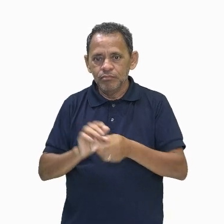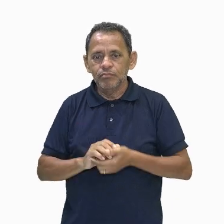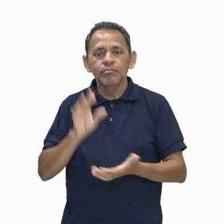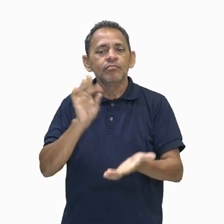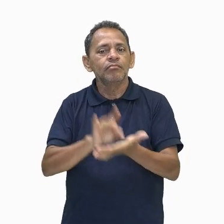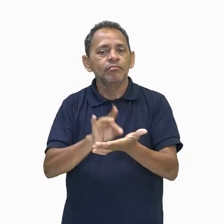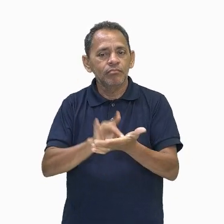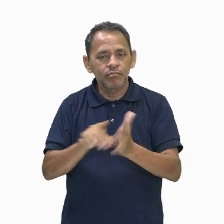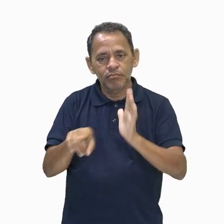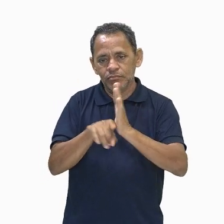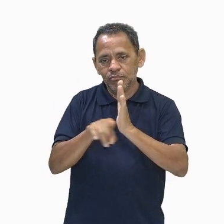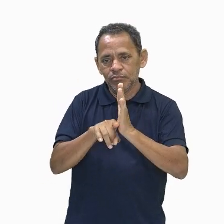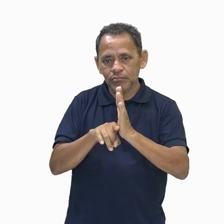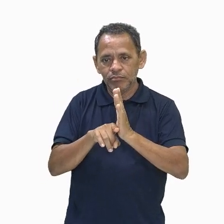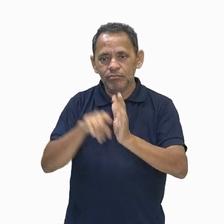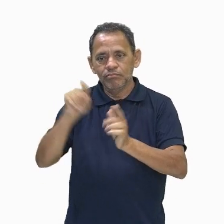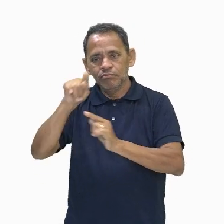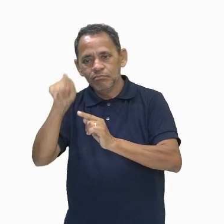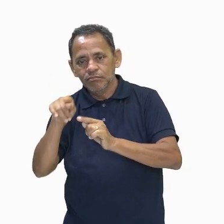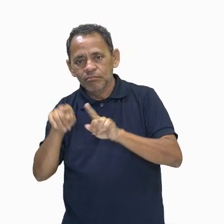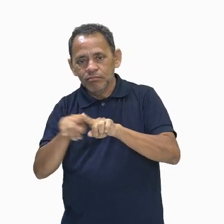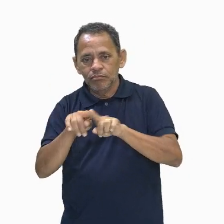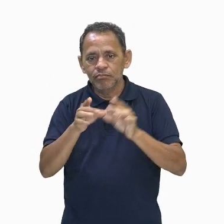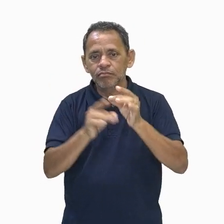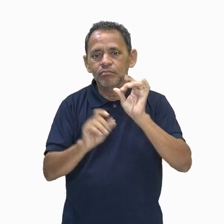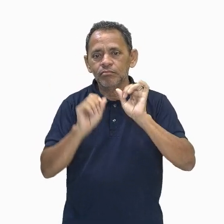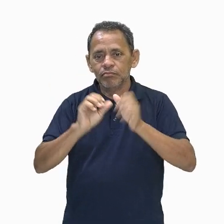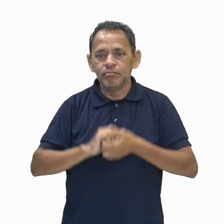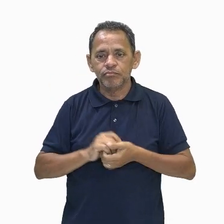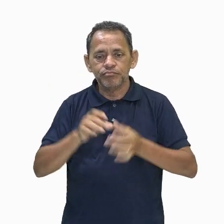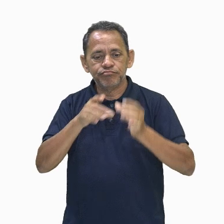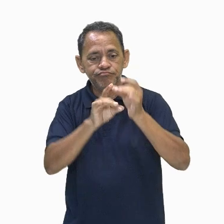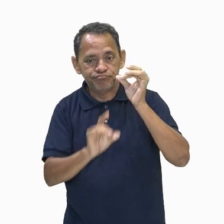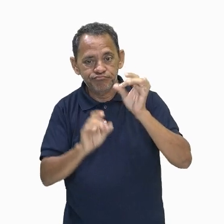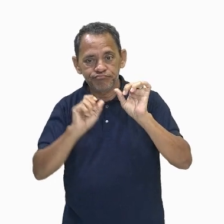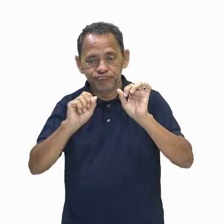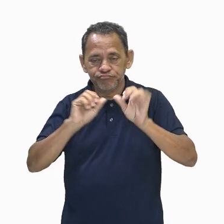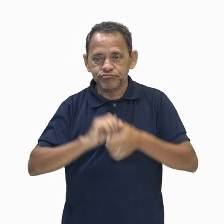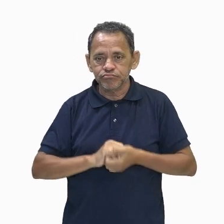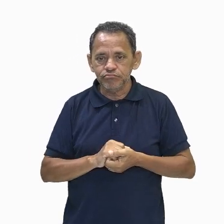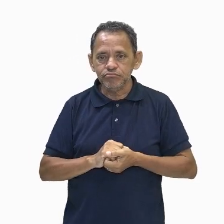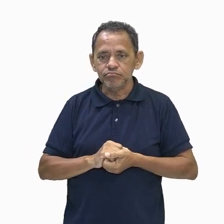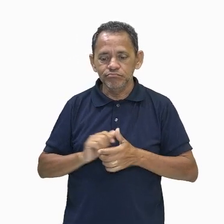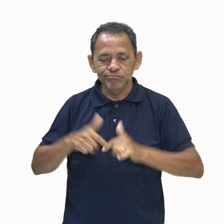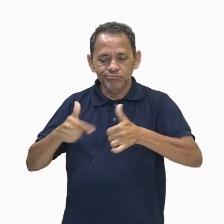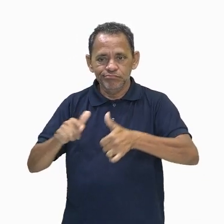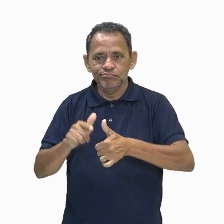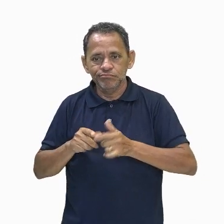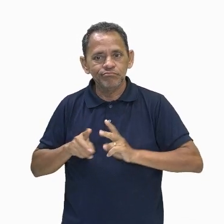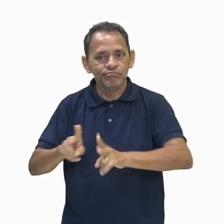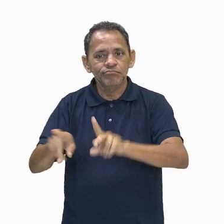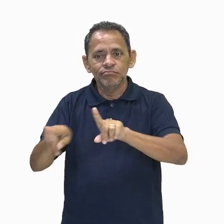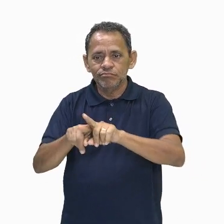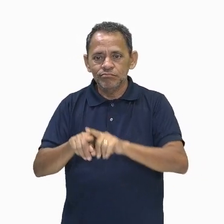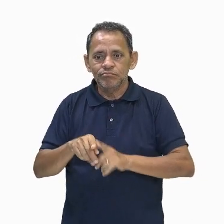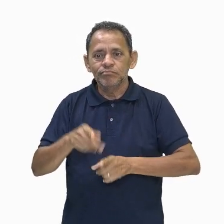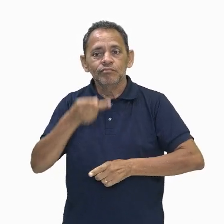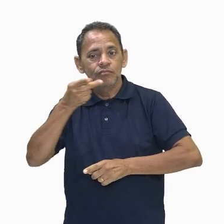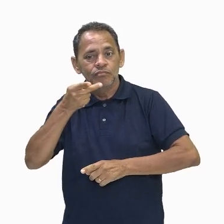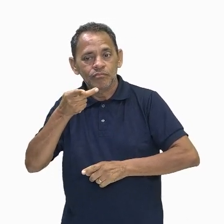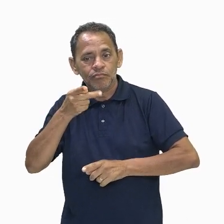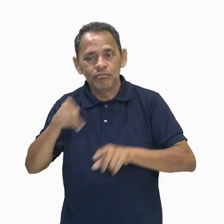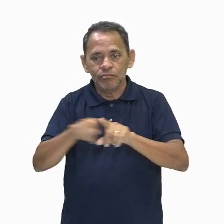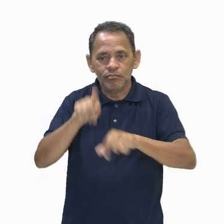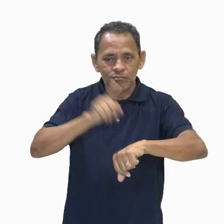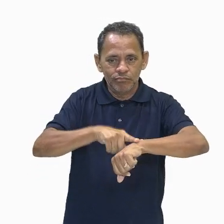afirmativa, negativa e interrogativa, e o detalhamento, descrição de ações em progresso no momento da fala ou em